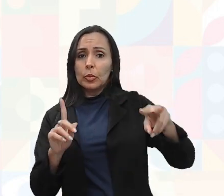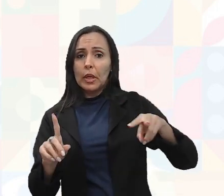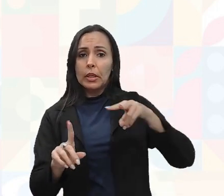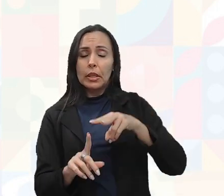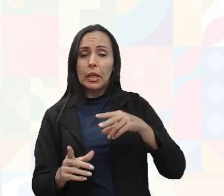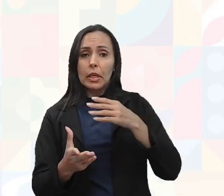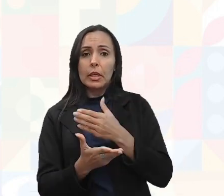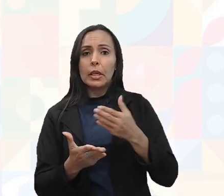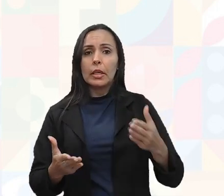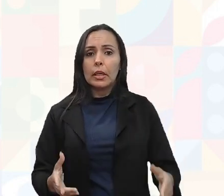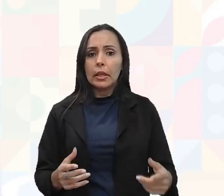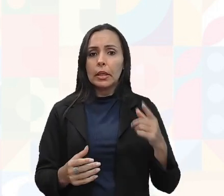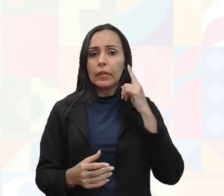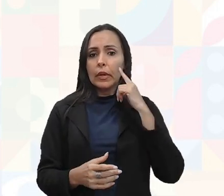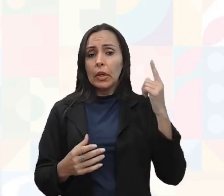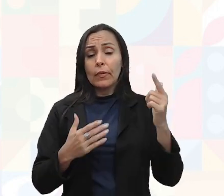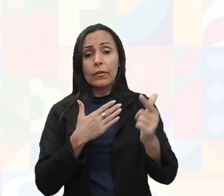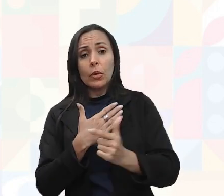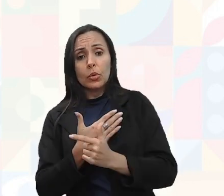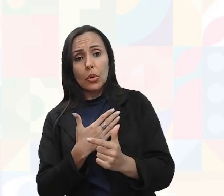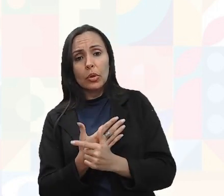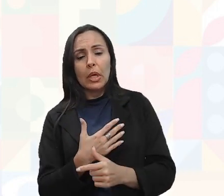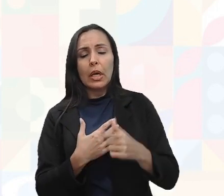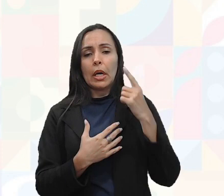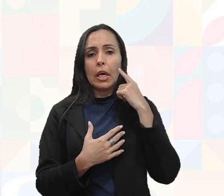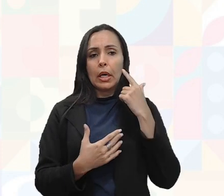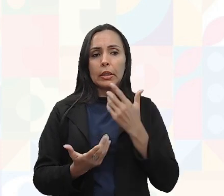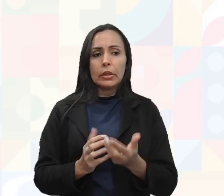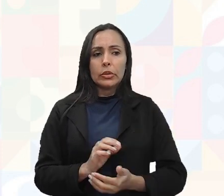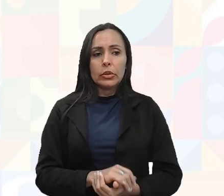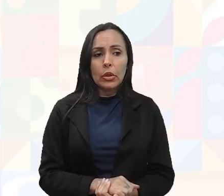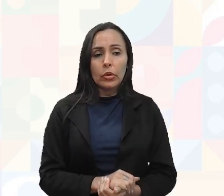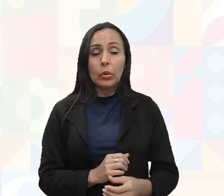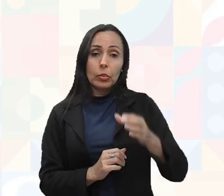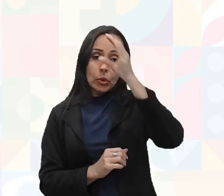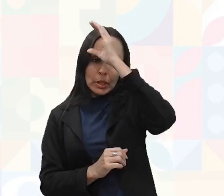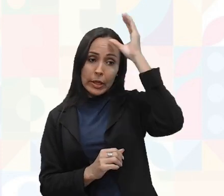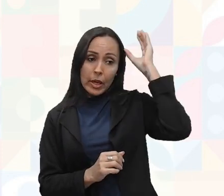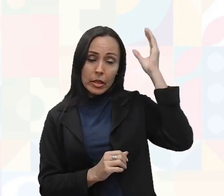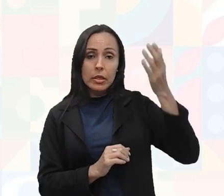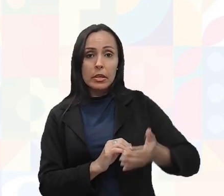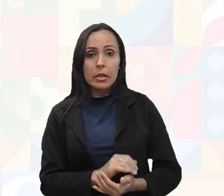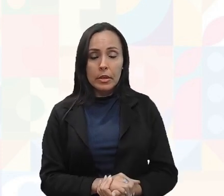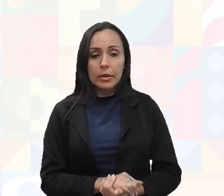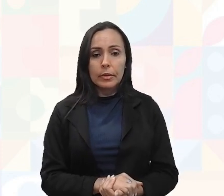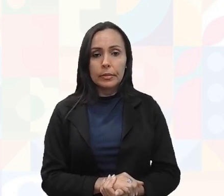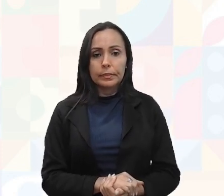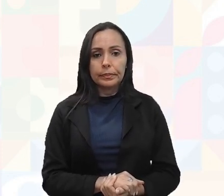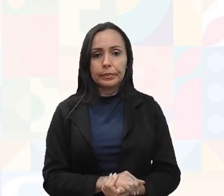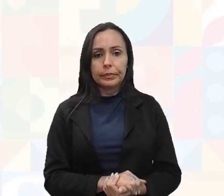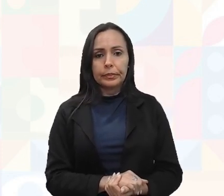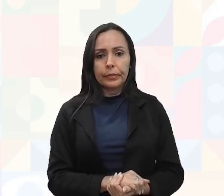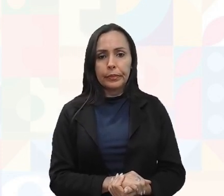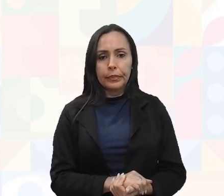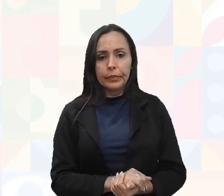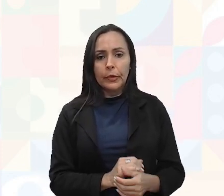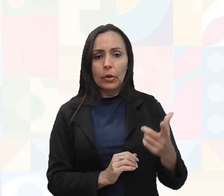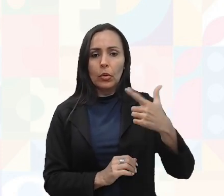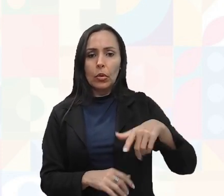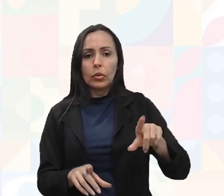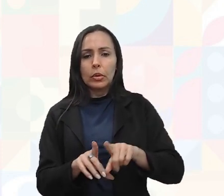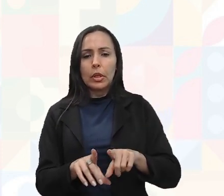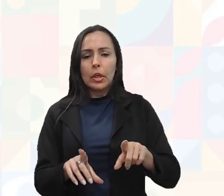seus requisitos funcionais e estéticos daquele cliente ou usuário, tá? Outra questão é,